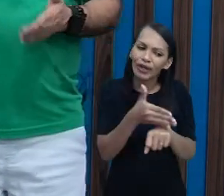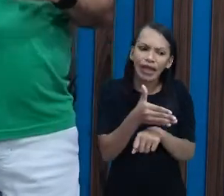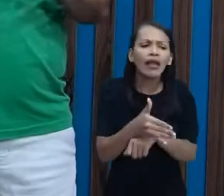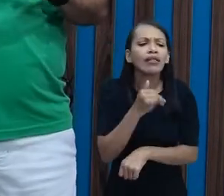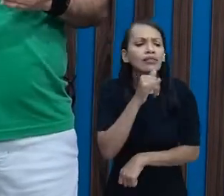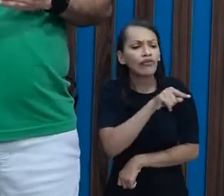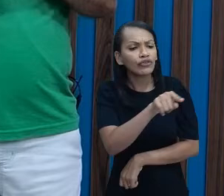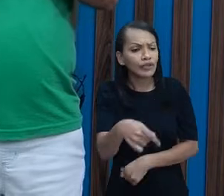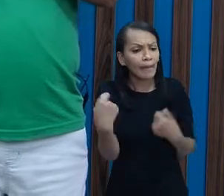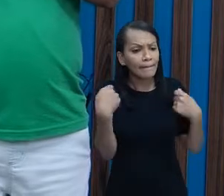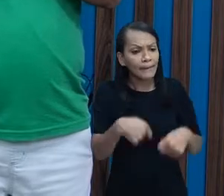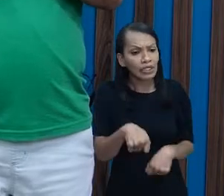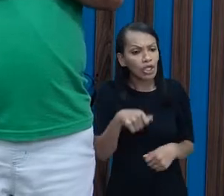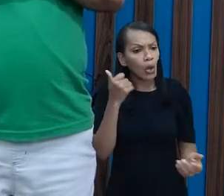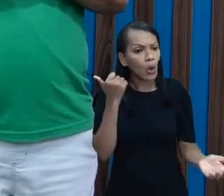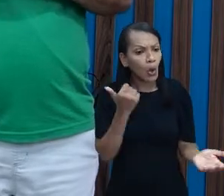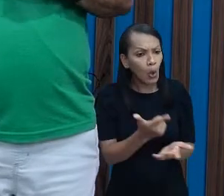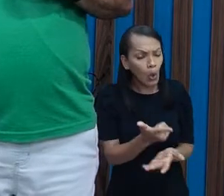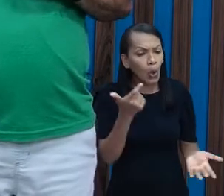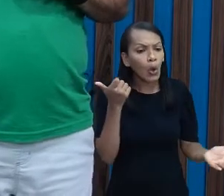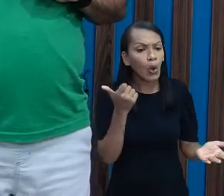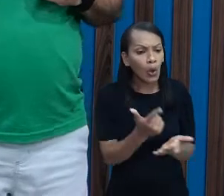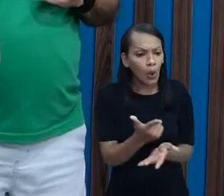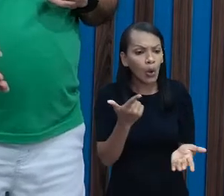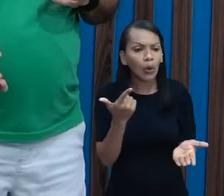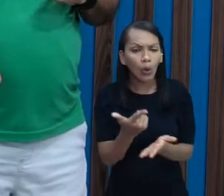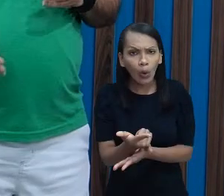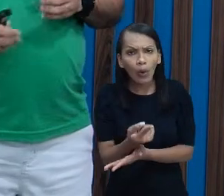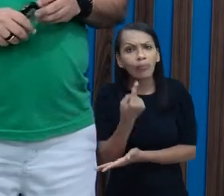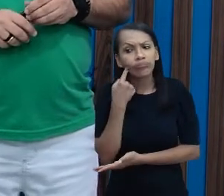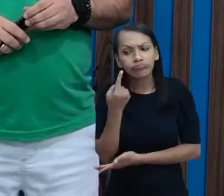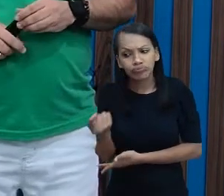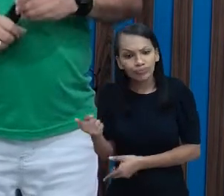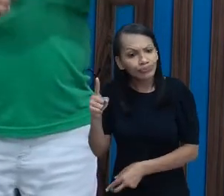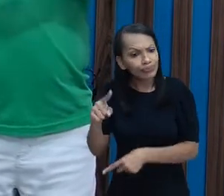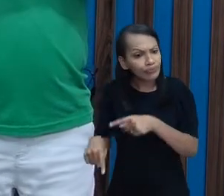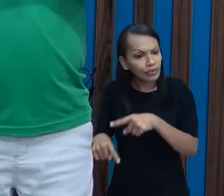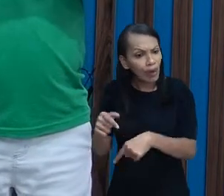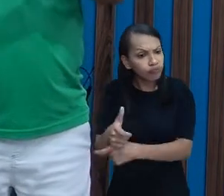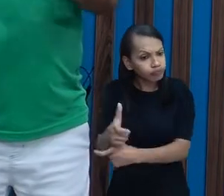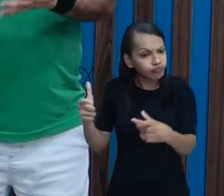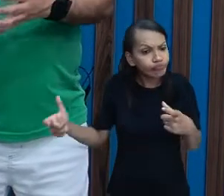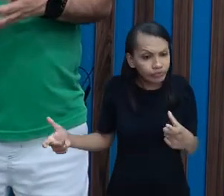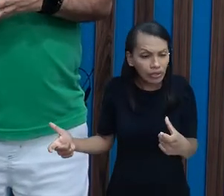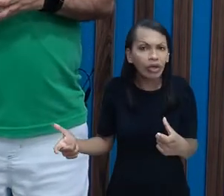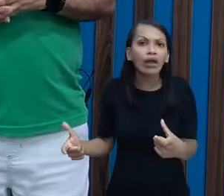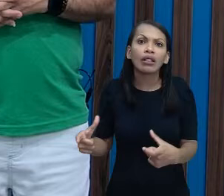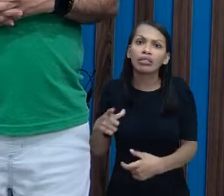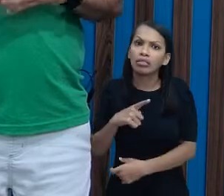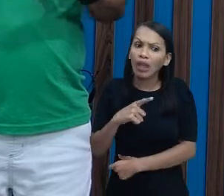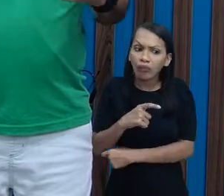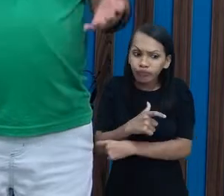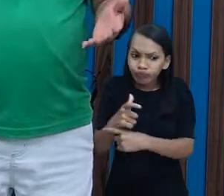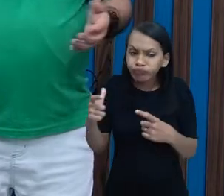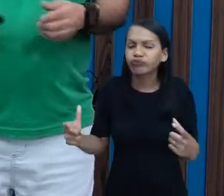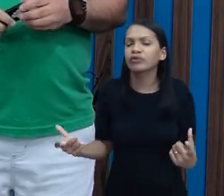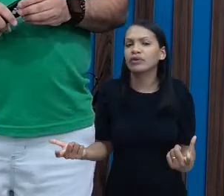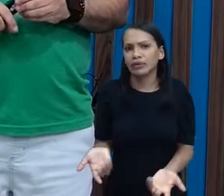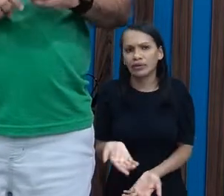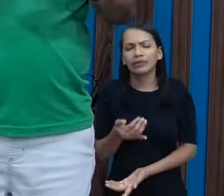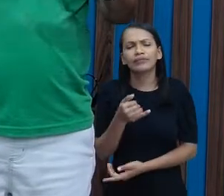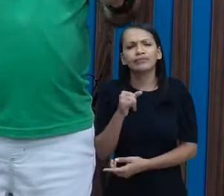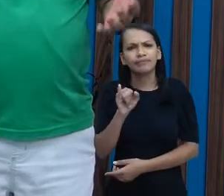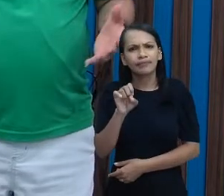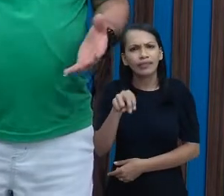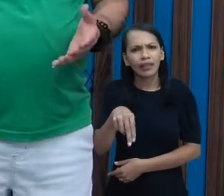observa a questão da invasão da Índia, né, pela Inglaterra, que vai levar, por exemplo, a